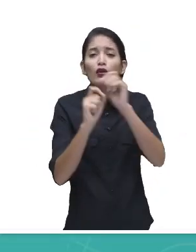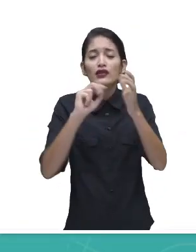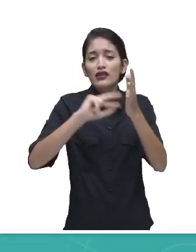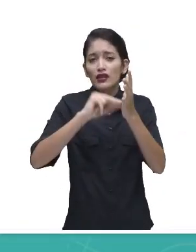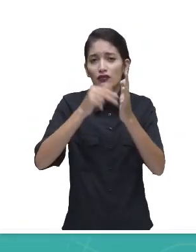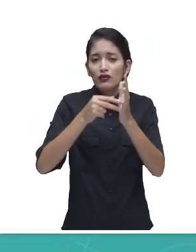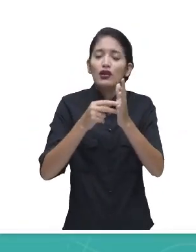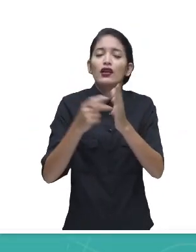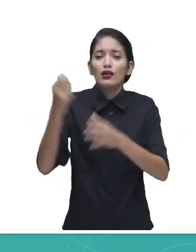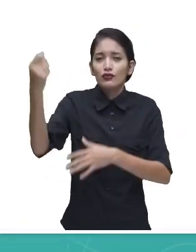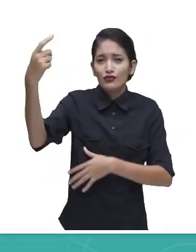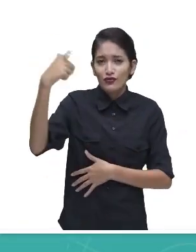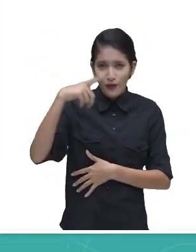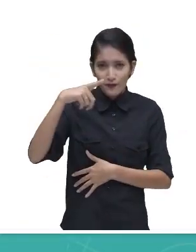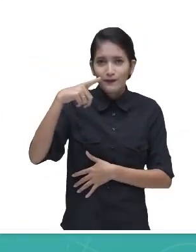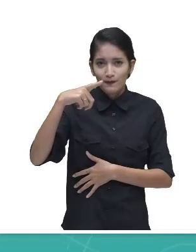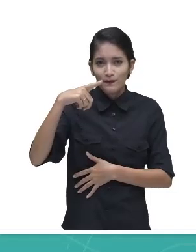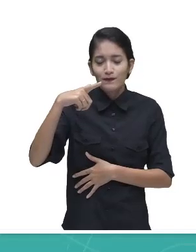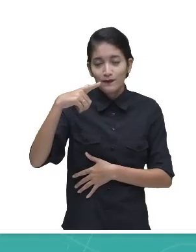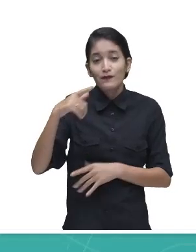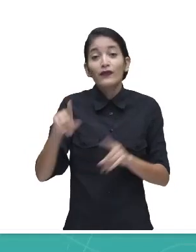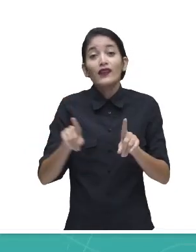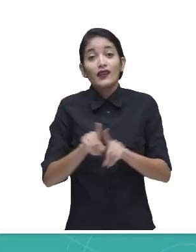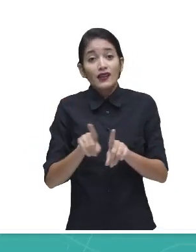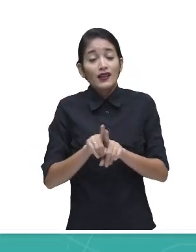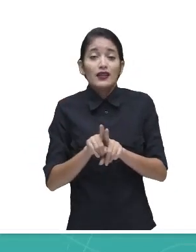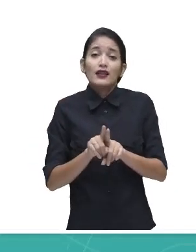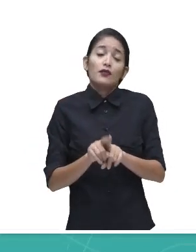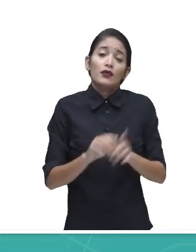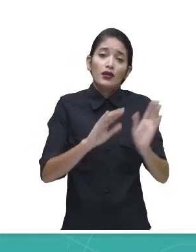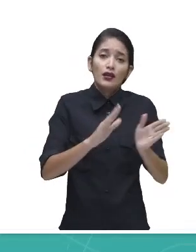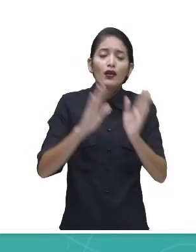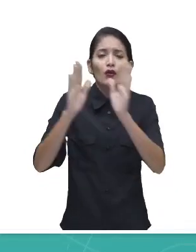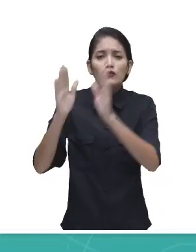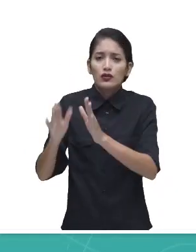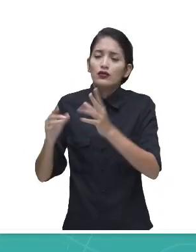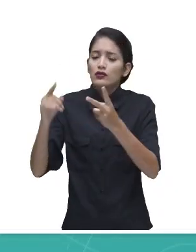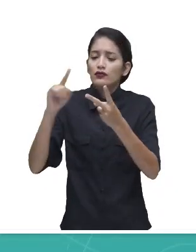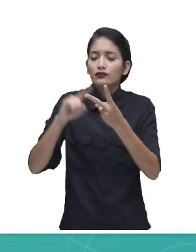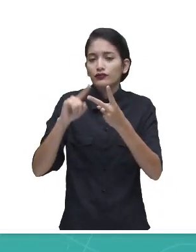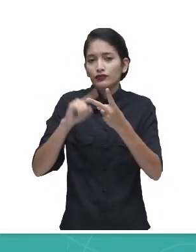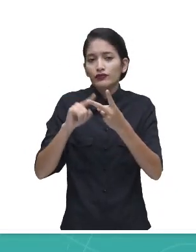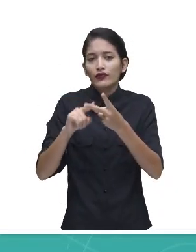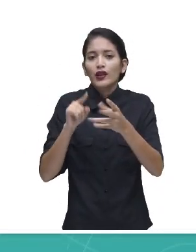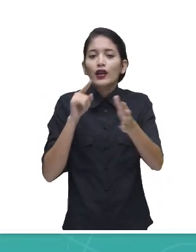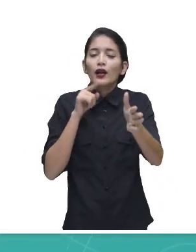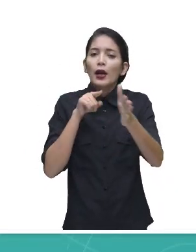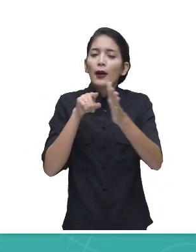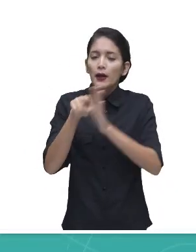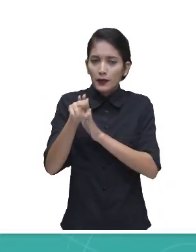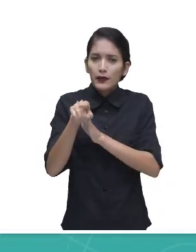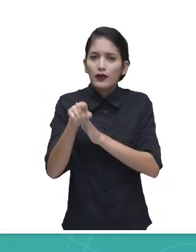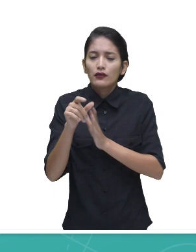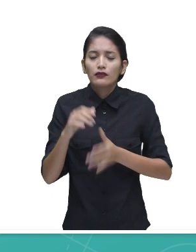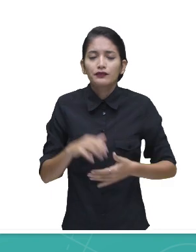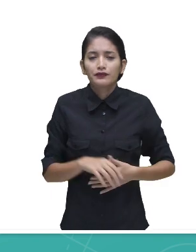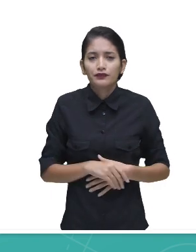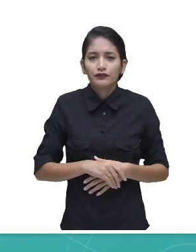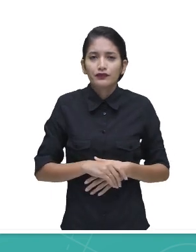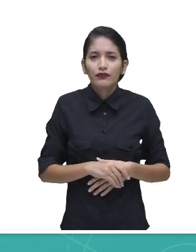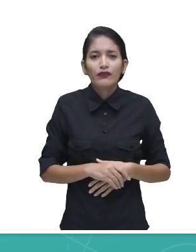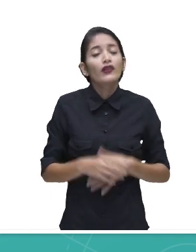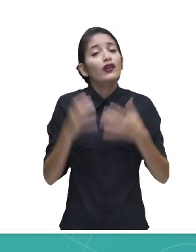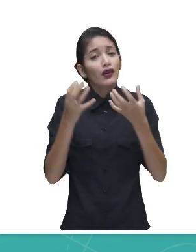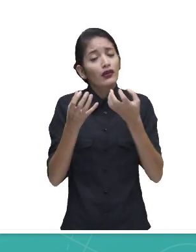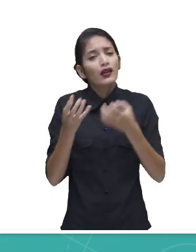o Sol, né? E aí já emenda para a nossa segunda questão da nossa DLI, que eu queria que